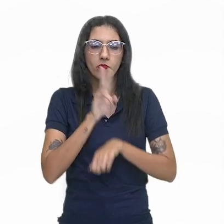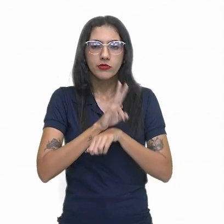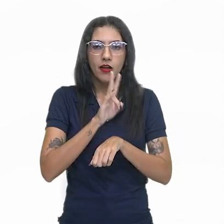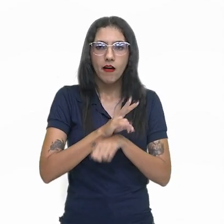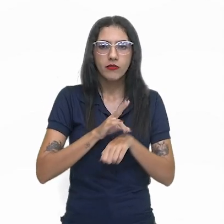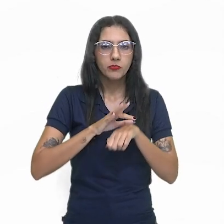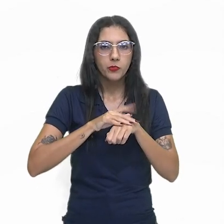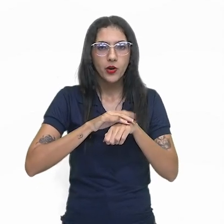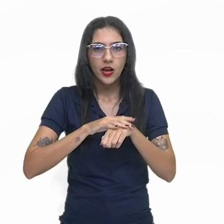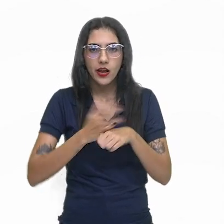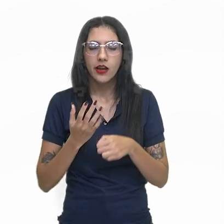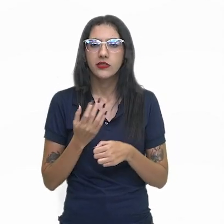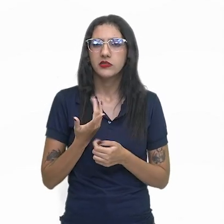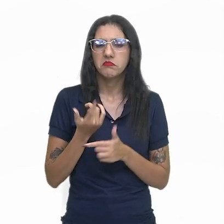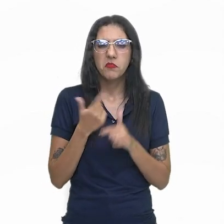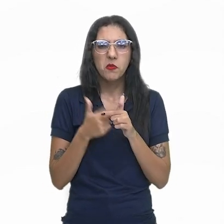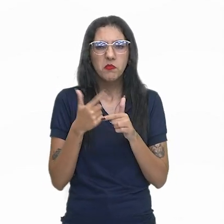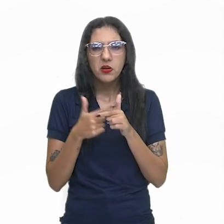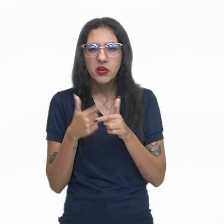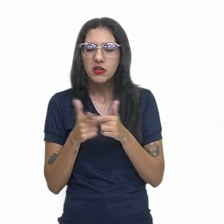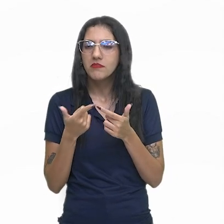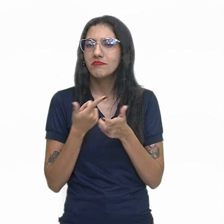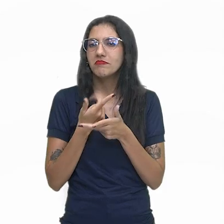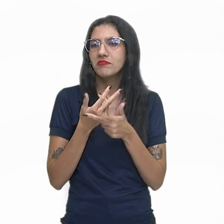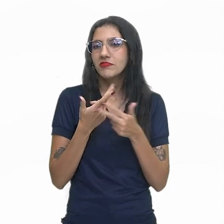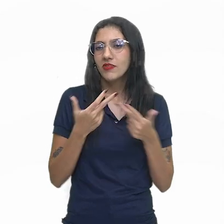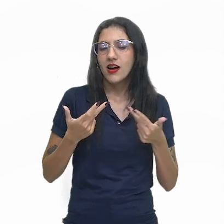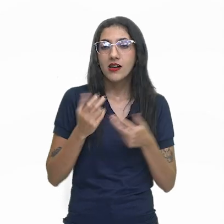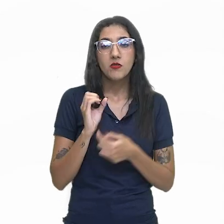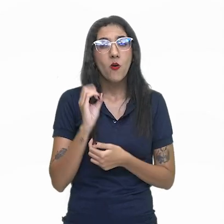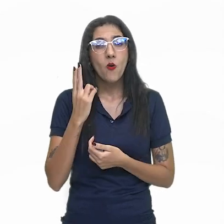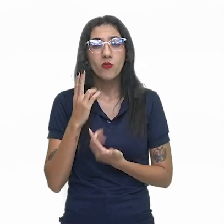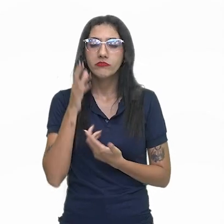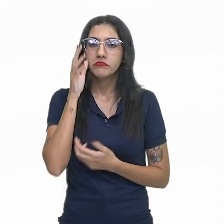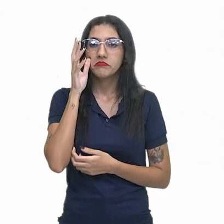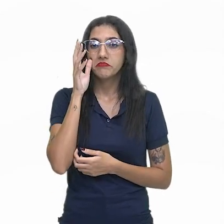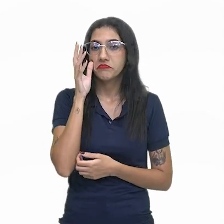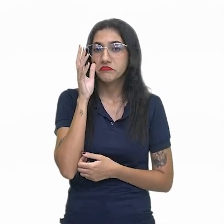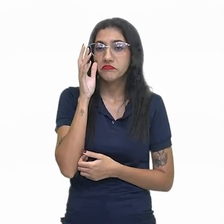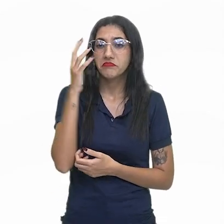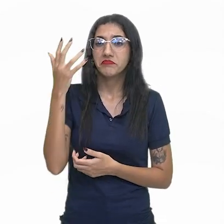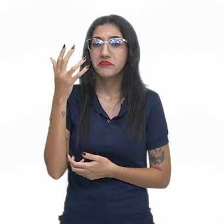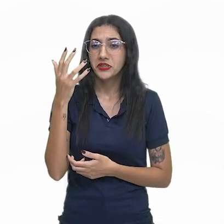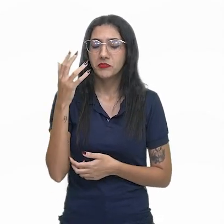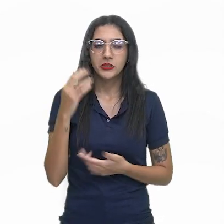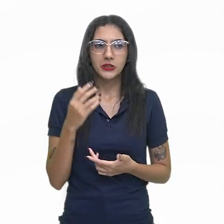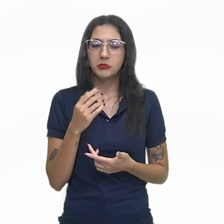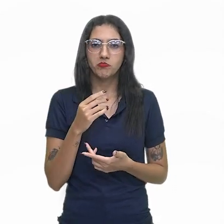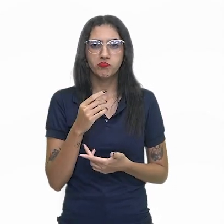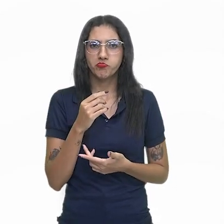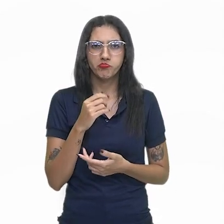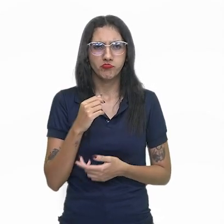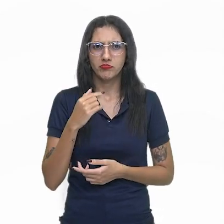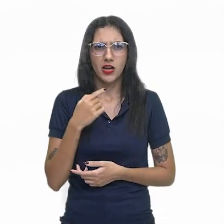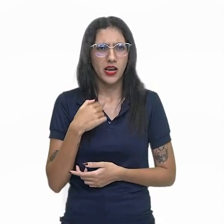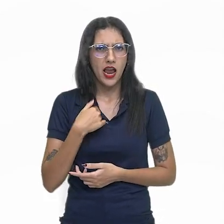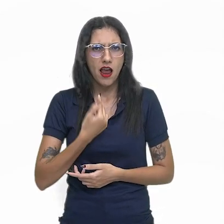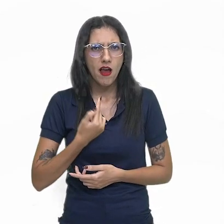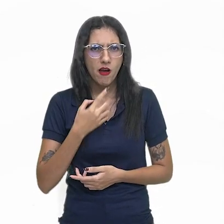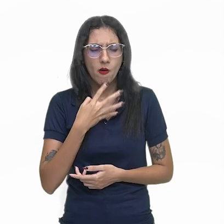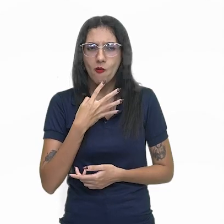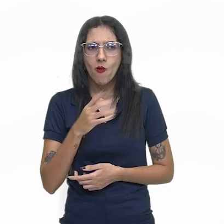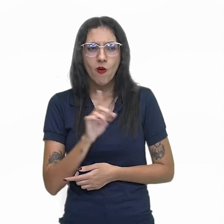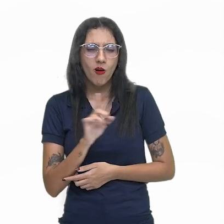doenças, infortúnios ou até acontecimentos considerados anormais no cotidiano